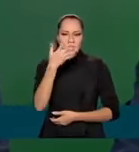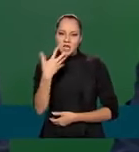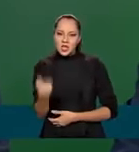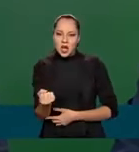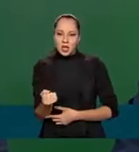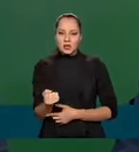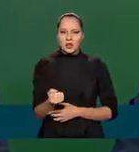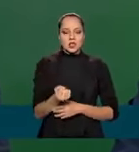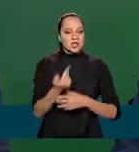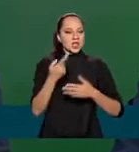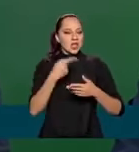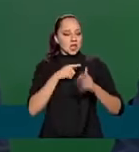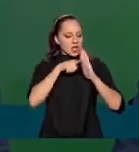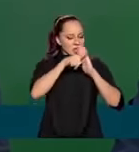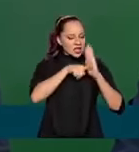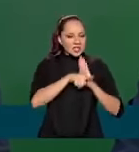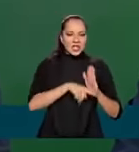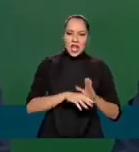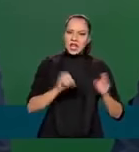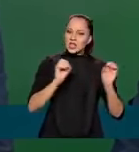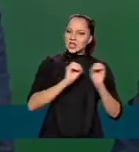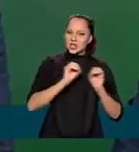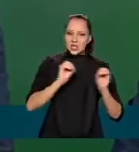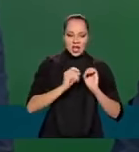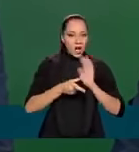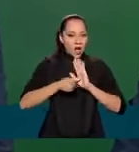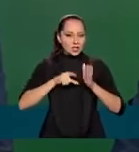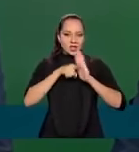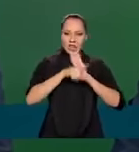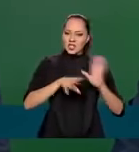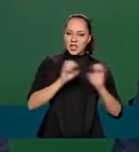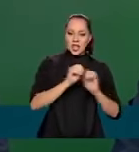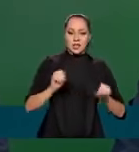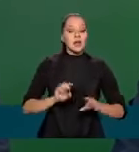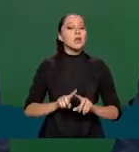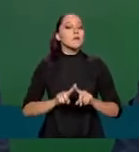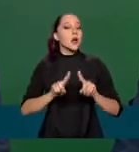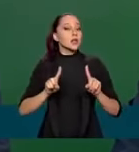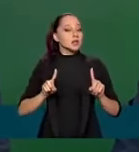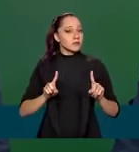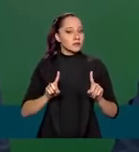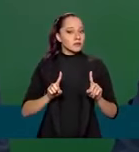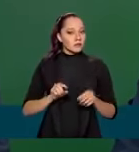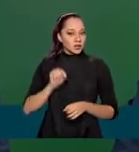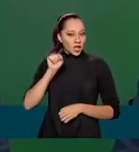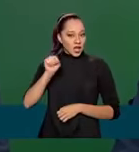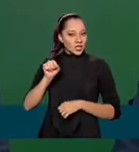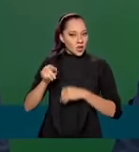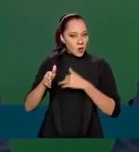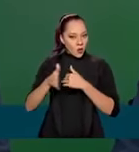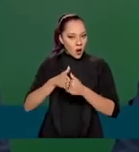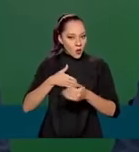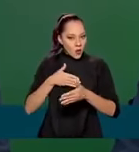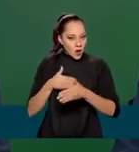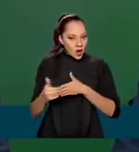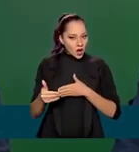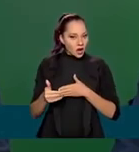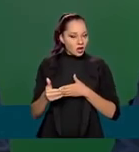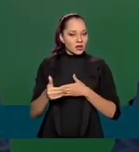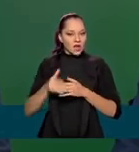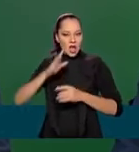e sem nenhum fio sem nenhuma análise desde que este qualquer